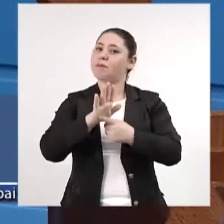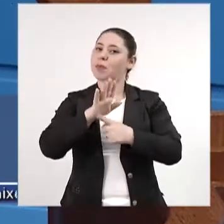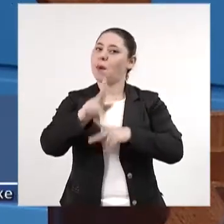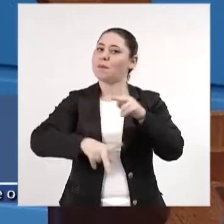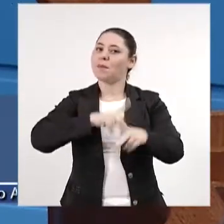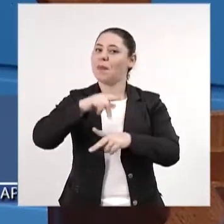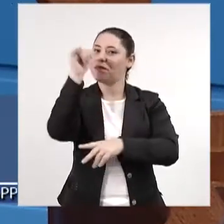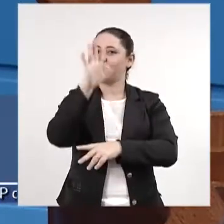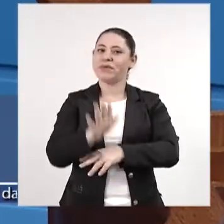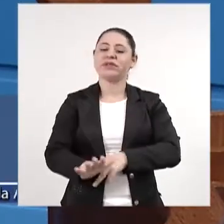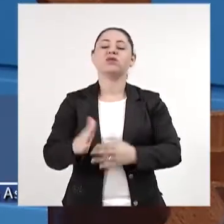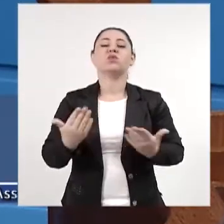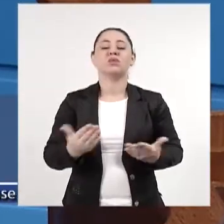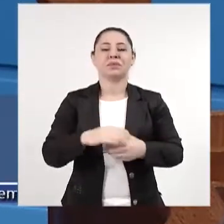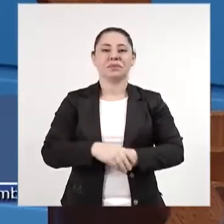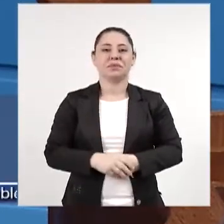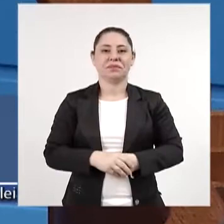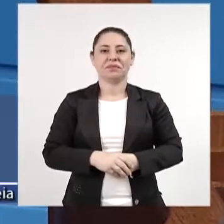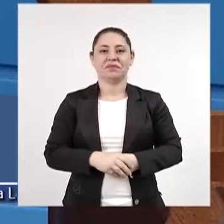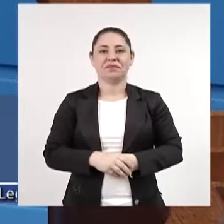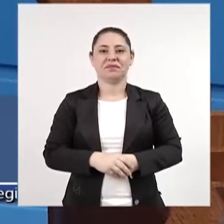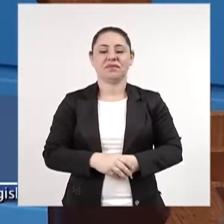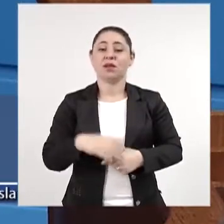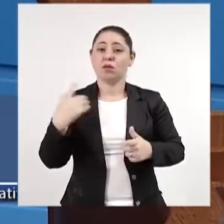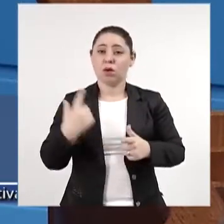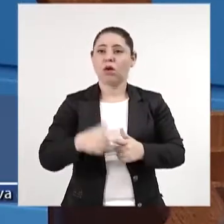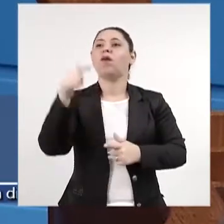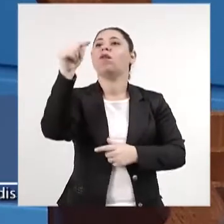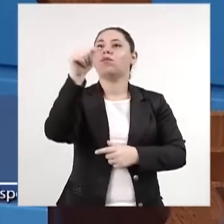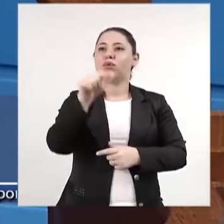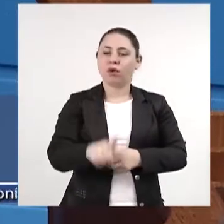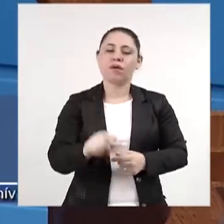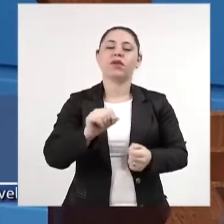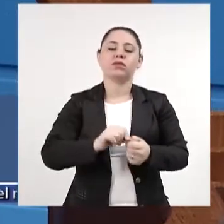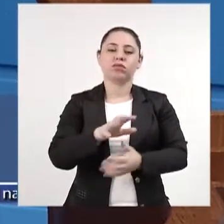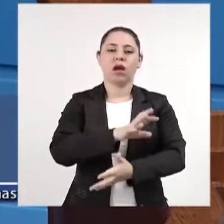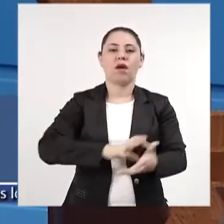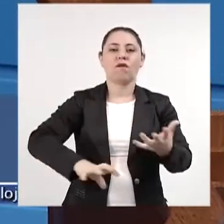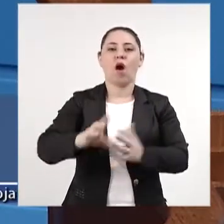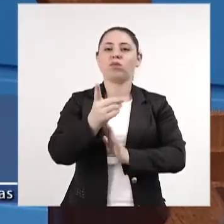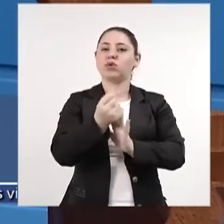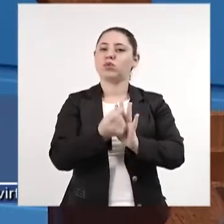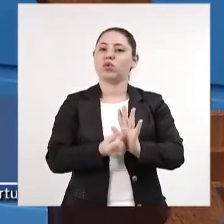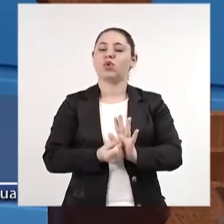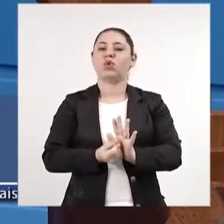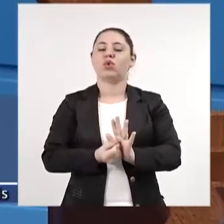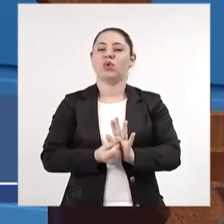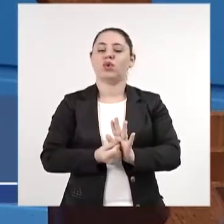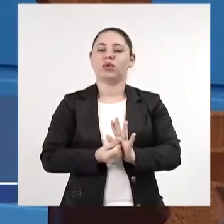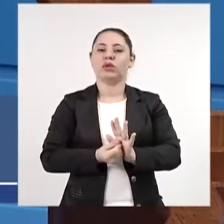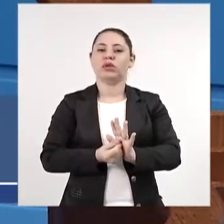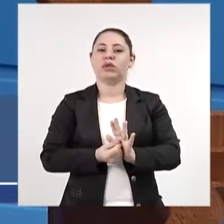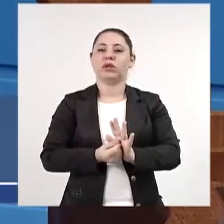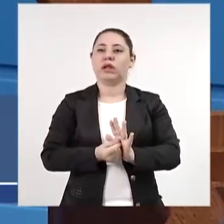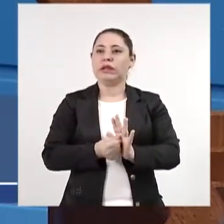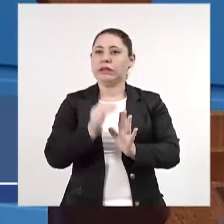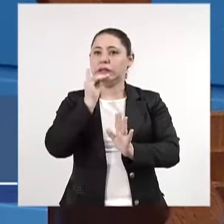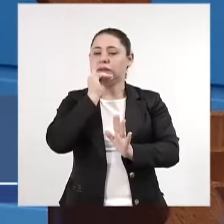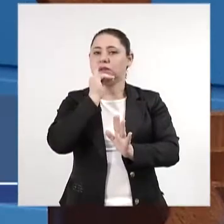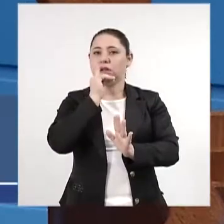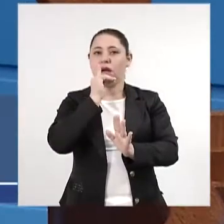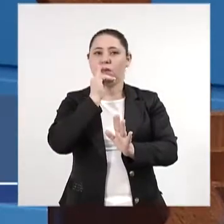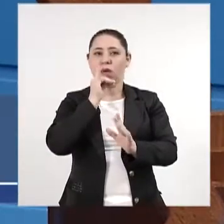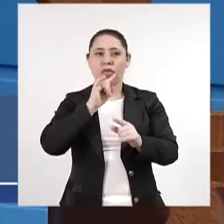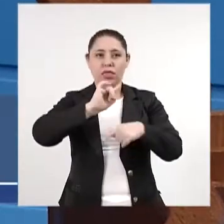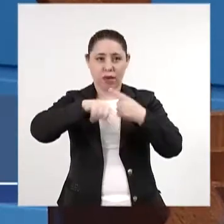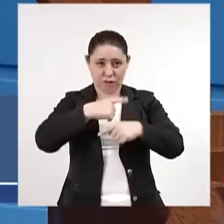tem que mostrar. Porque se for mais uma vez para fazer uma reforma tributária, em que no fechar das contas,